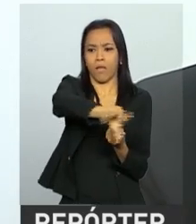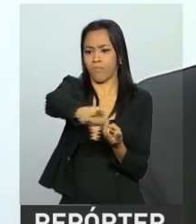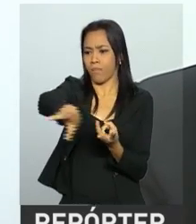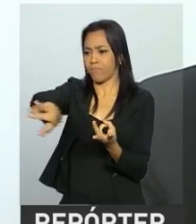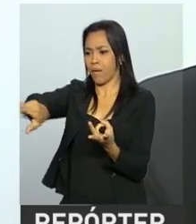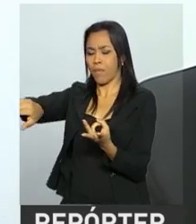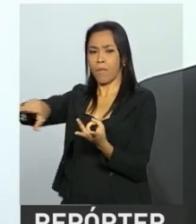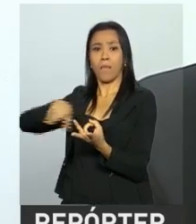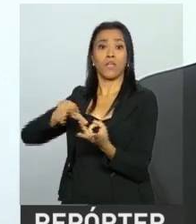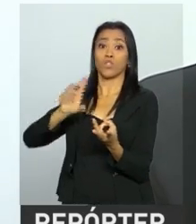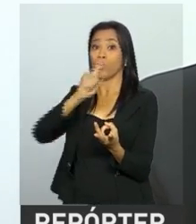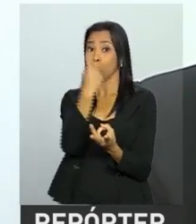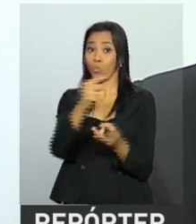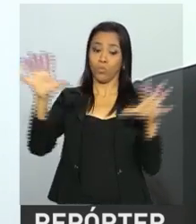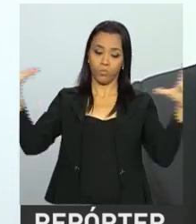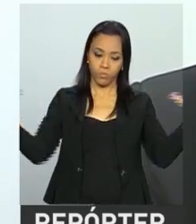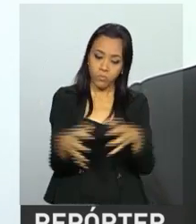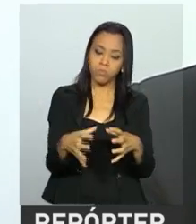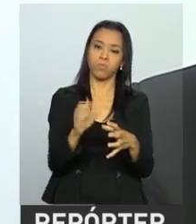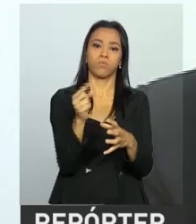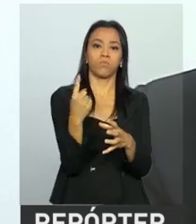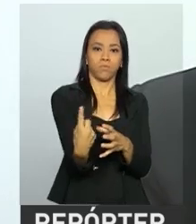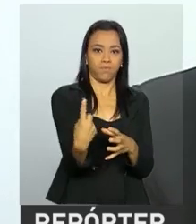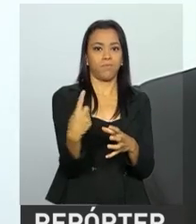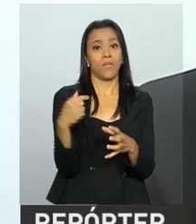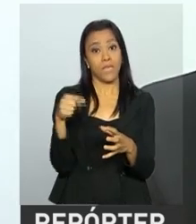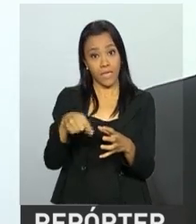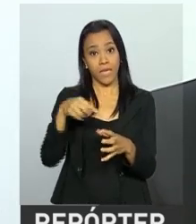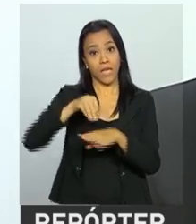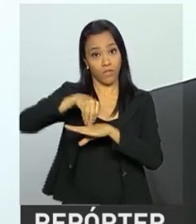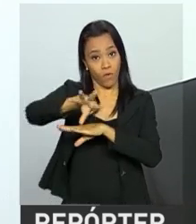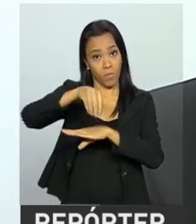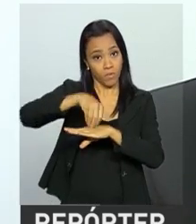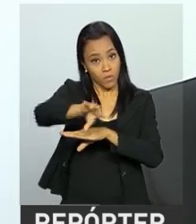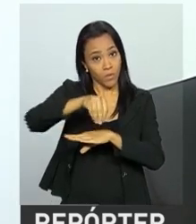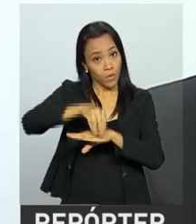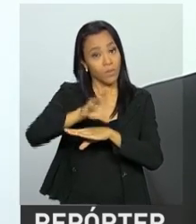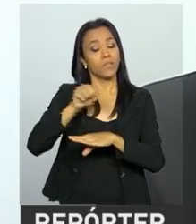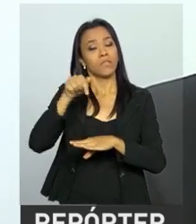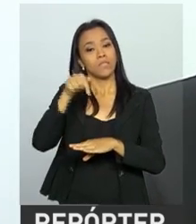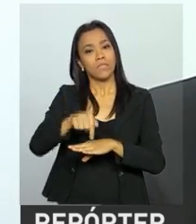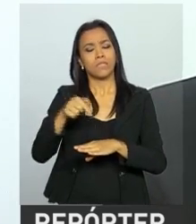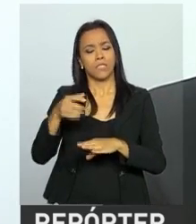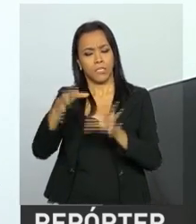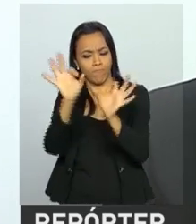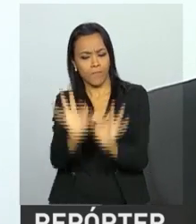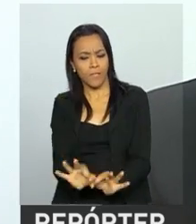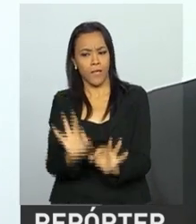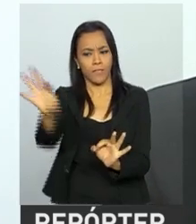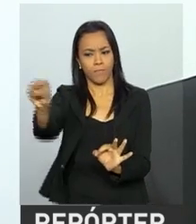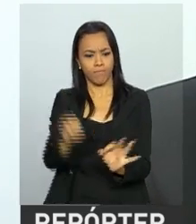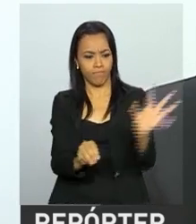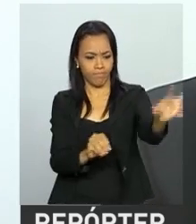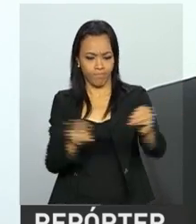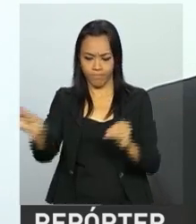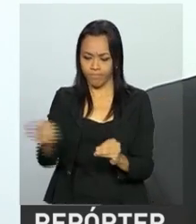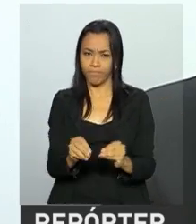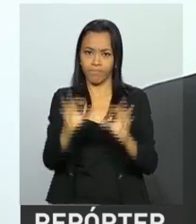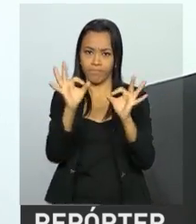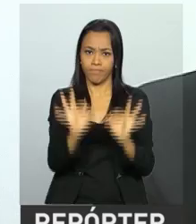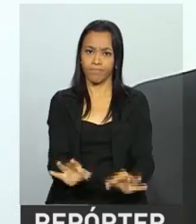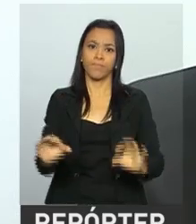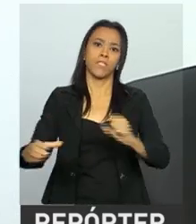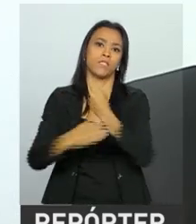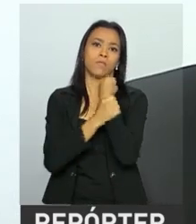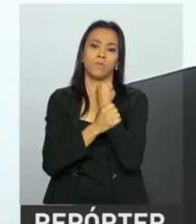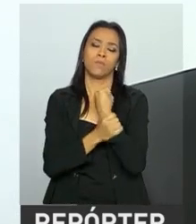empregador e também conseguir com que as informações sejam captadas de uma forma mais correta, mais segura, para garantir de